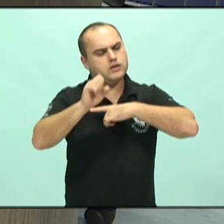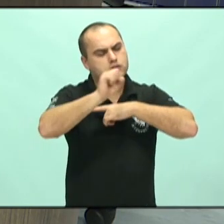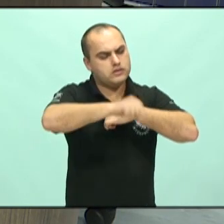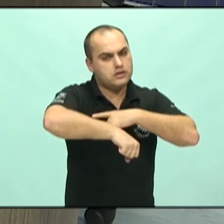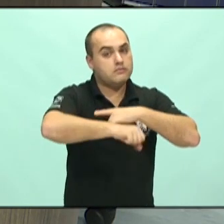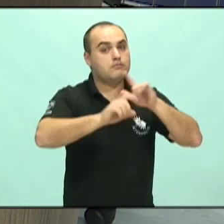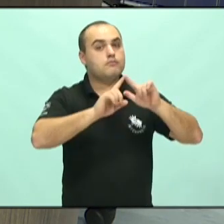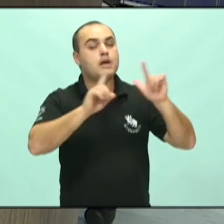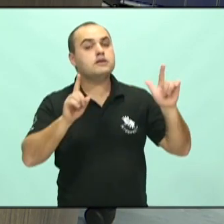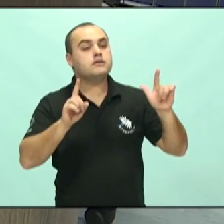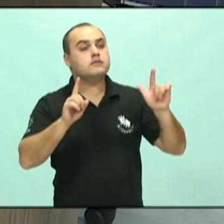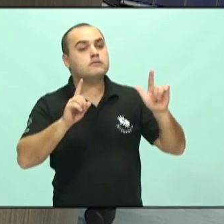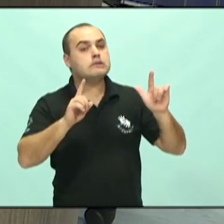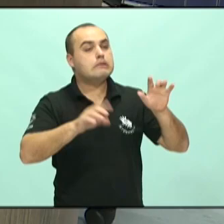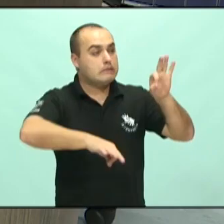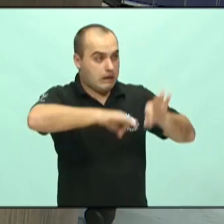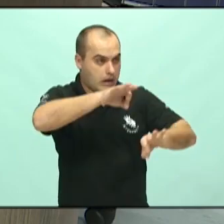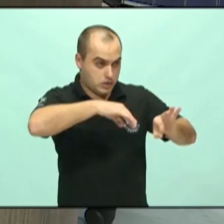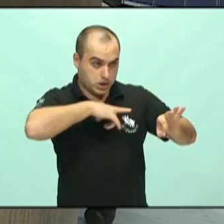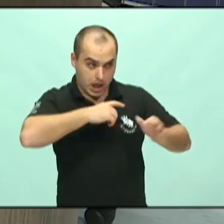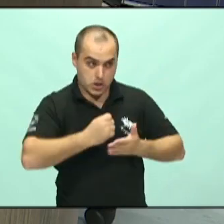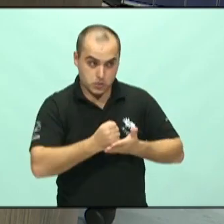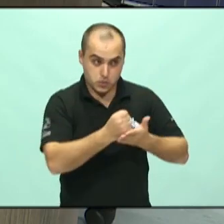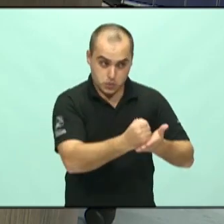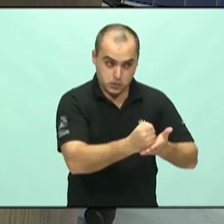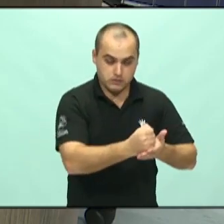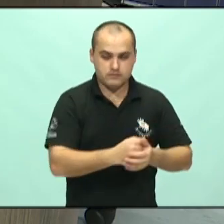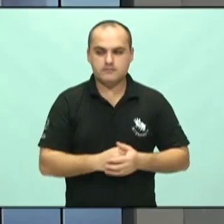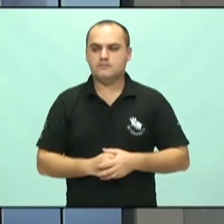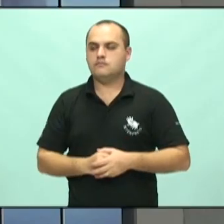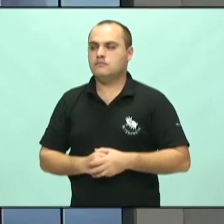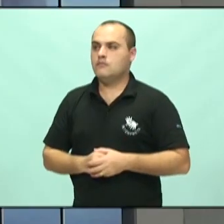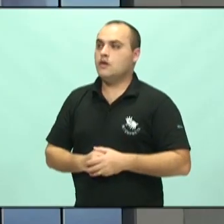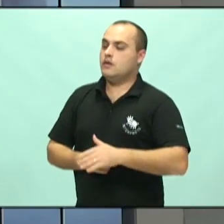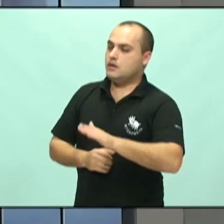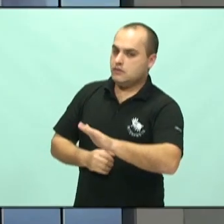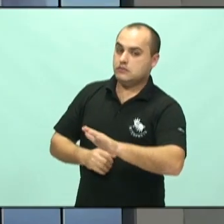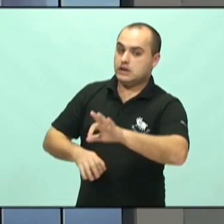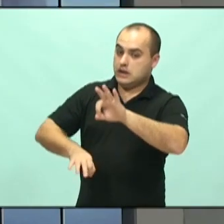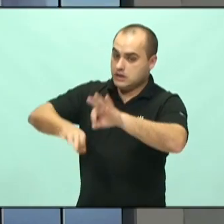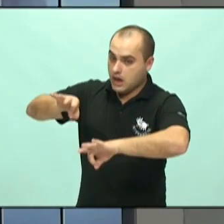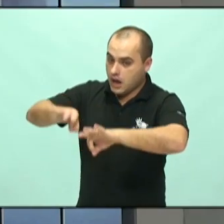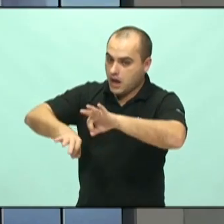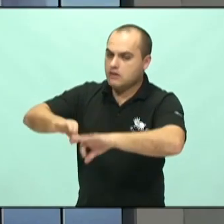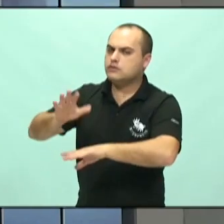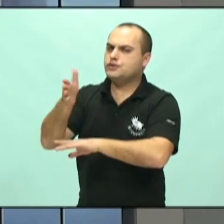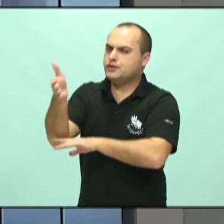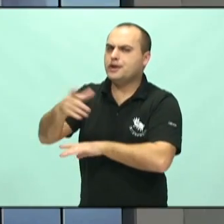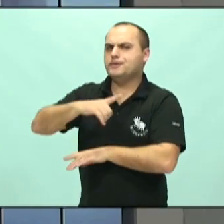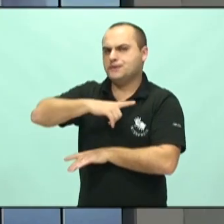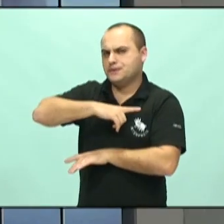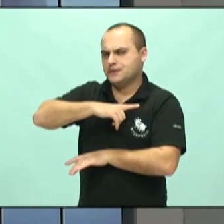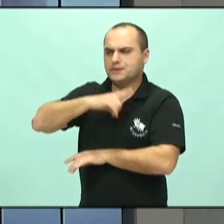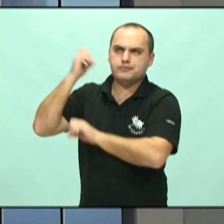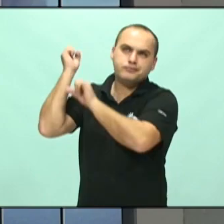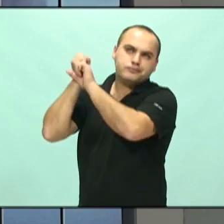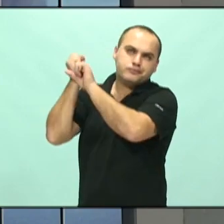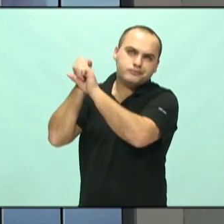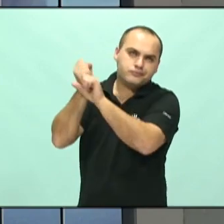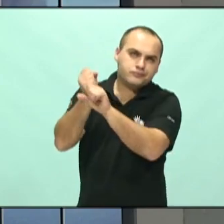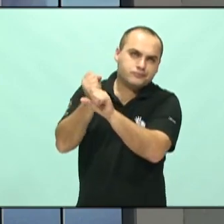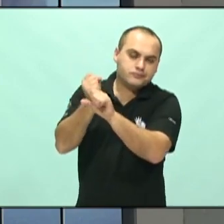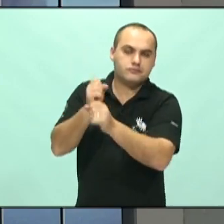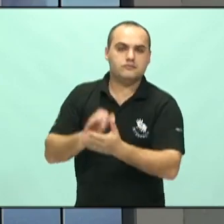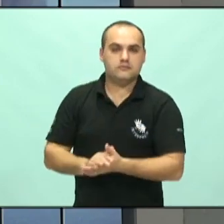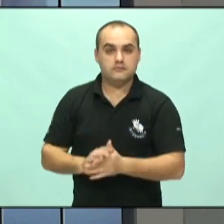teatro. O teatro já tinha, em 2004 já tínhamos algumas políticas estabelecidas, né? Assim, o mais difícil foi quando